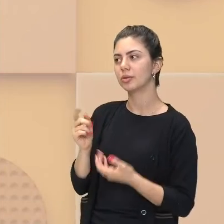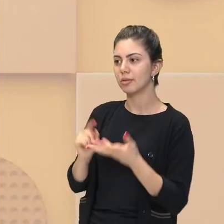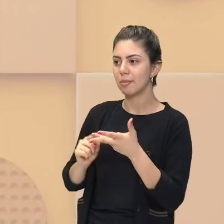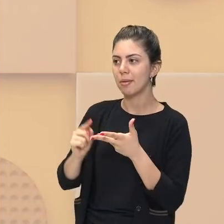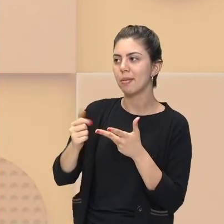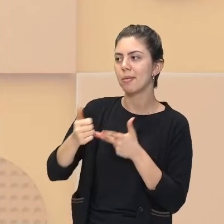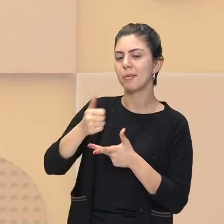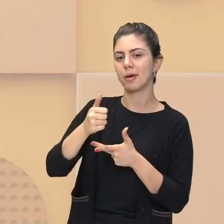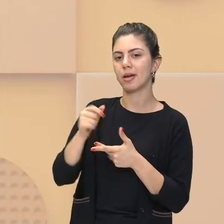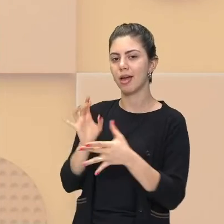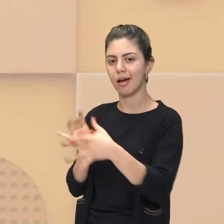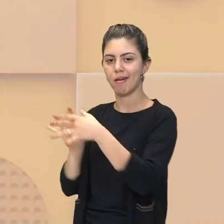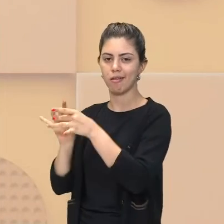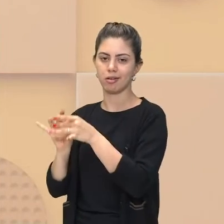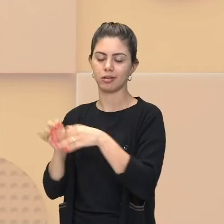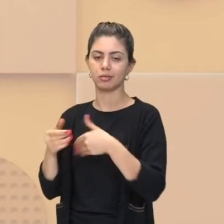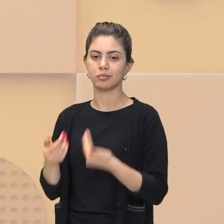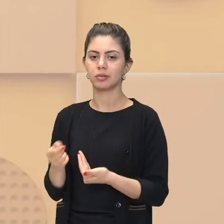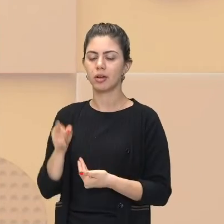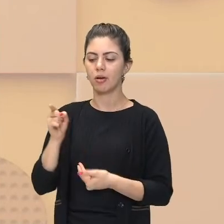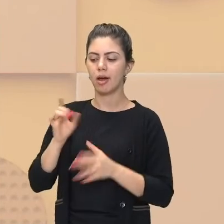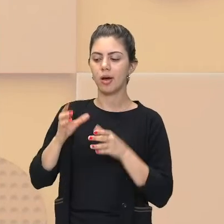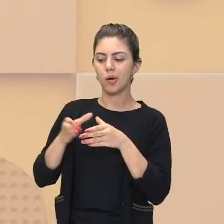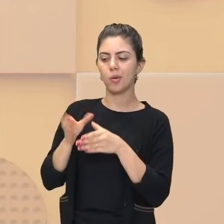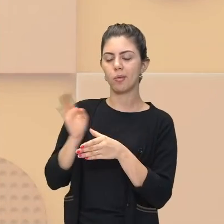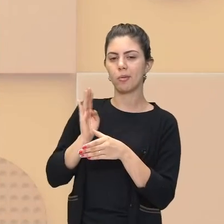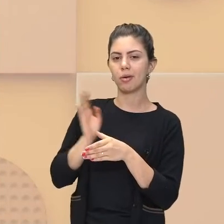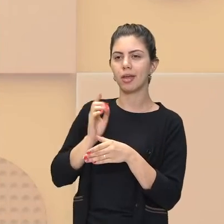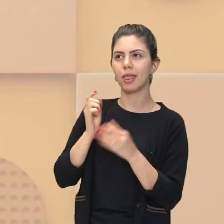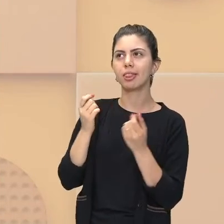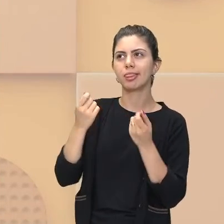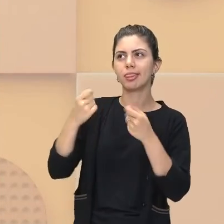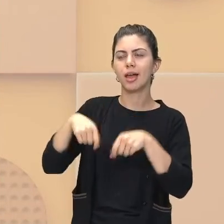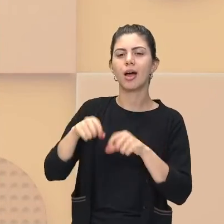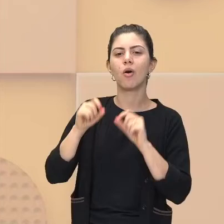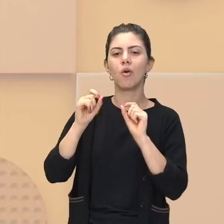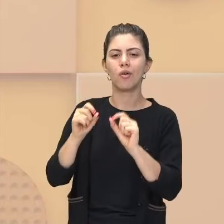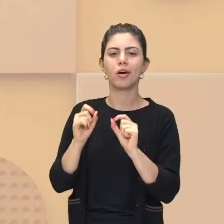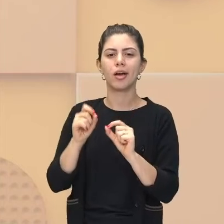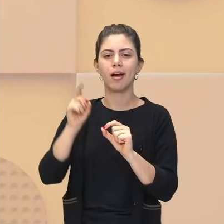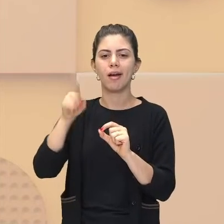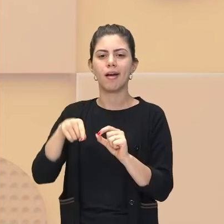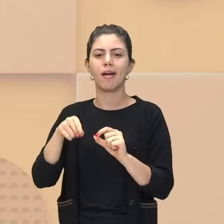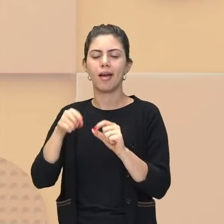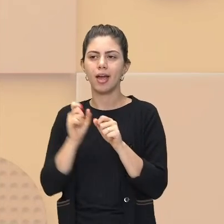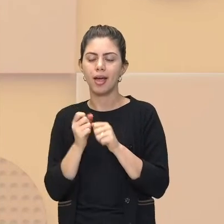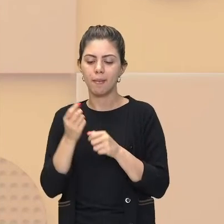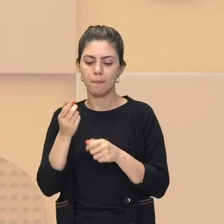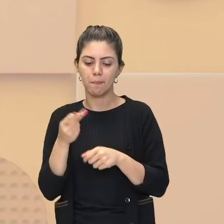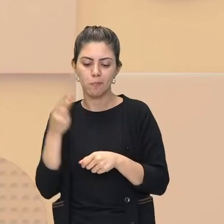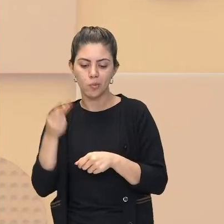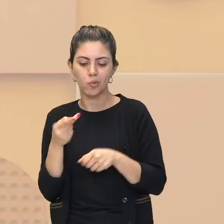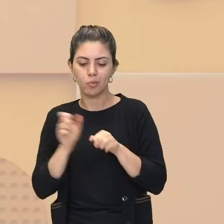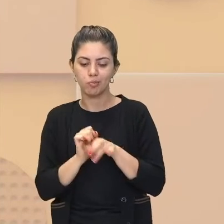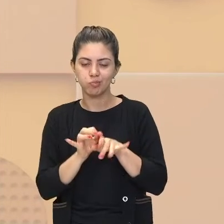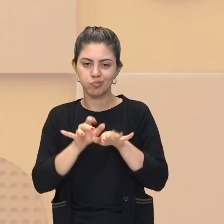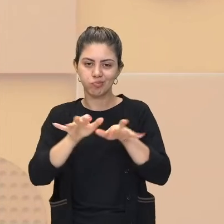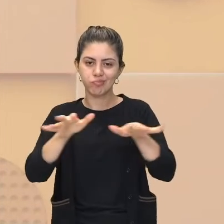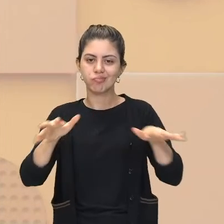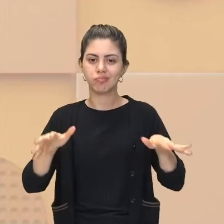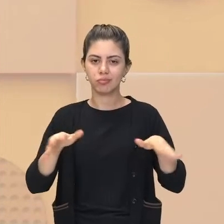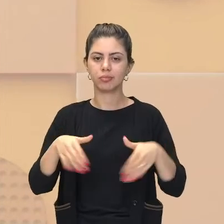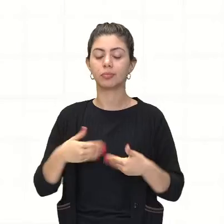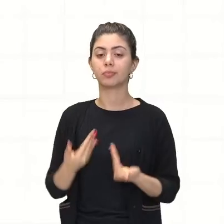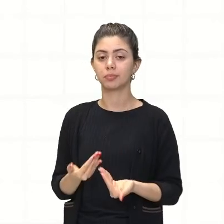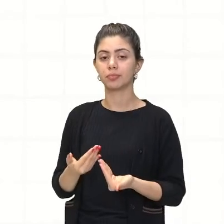a monarquia. A burguesia vê aqui nascer a possibilidade de sua ascensão política. Além